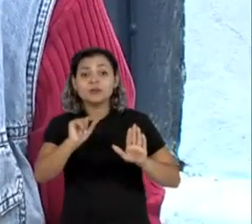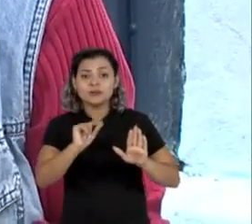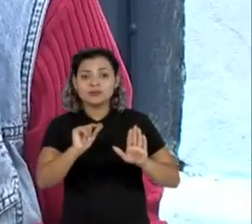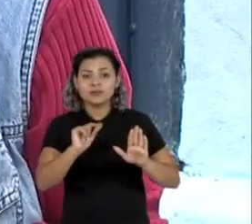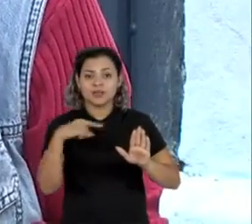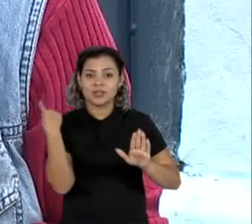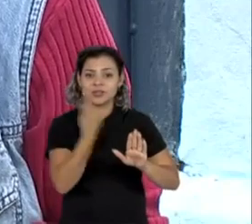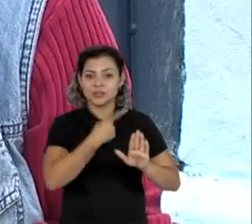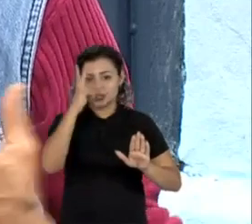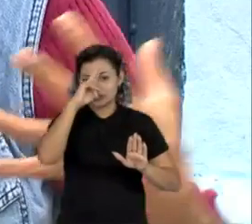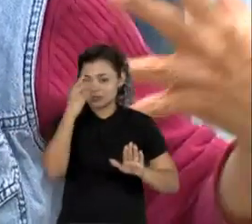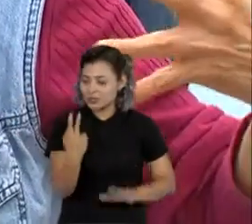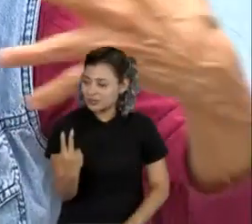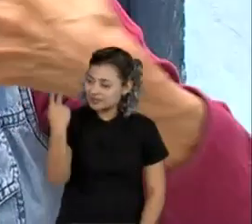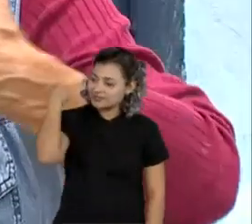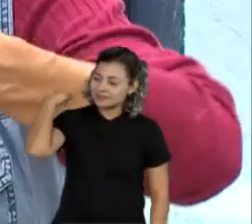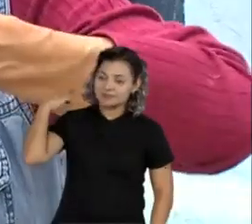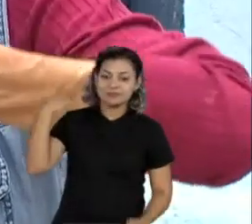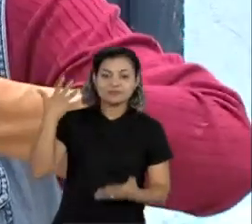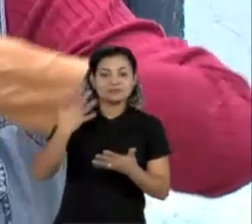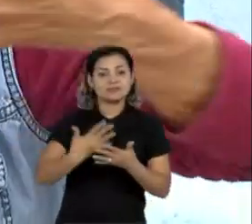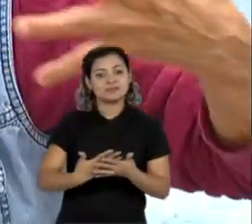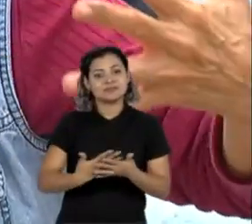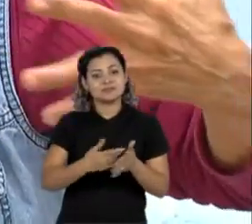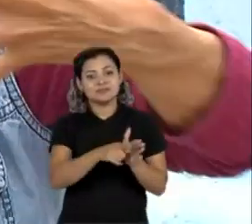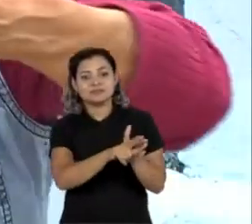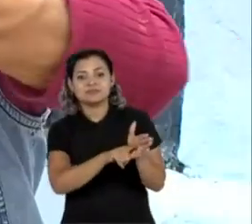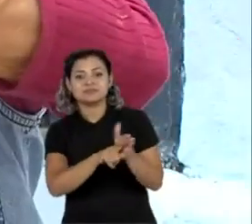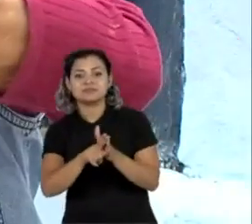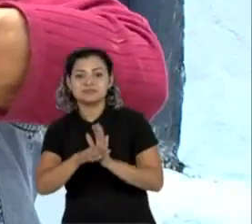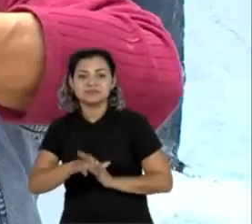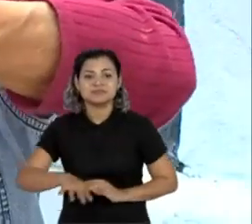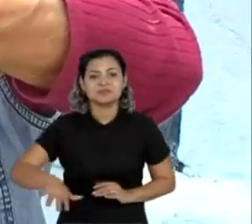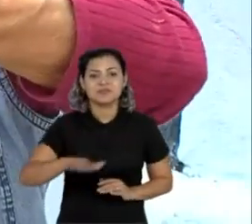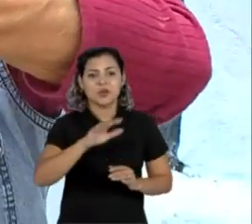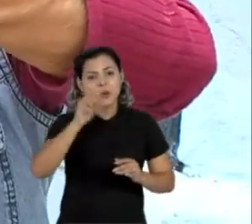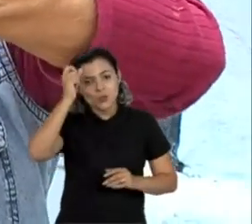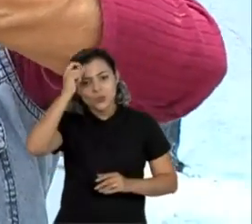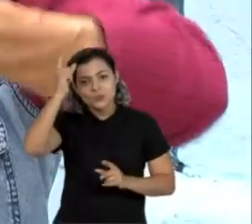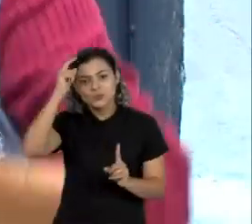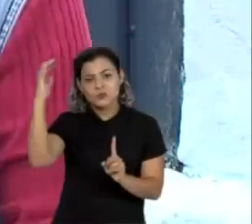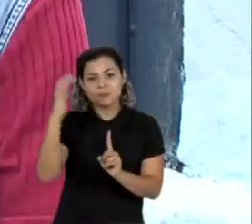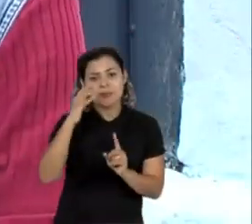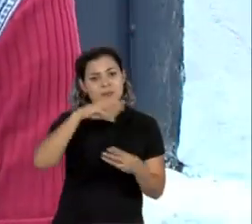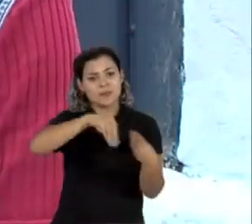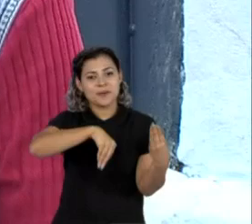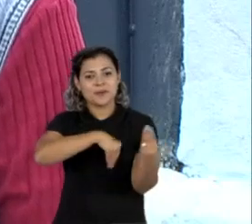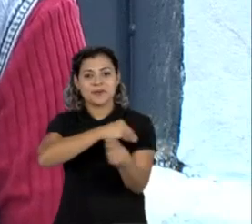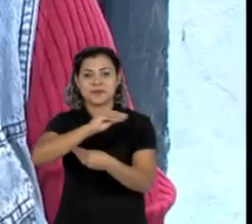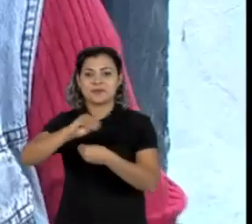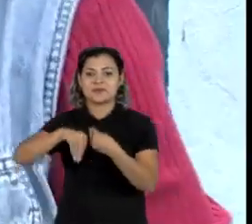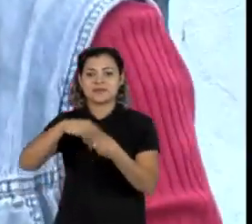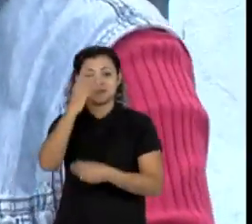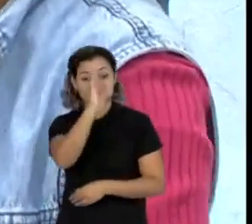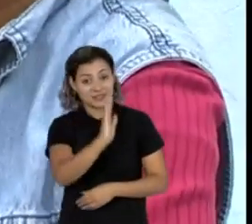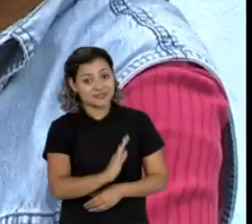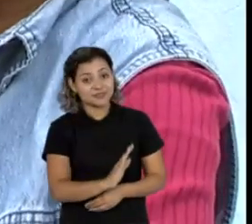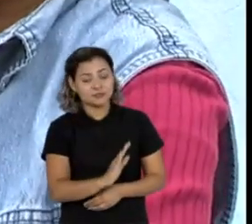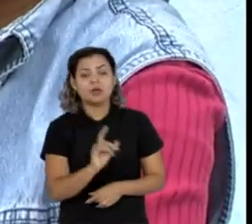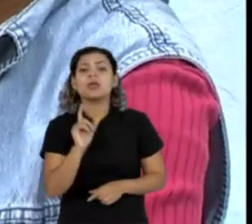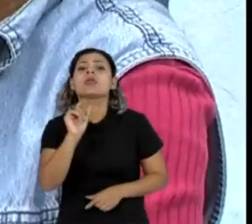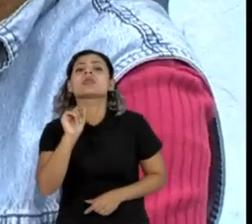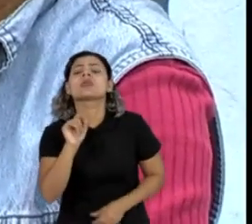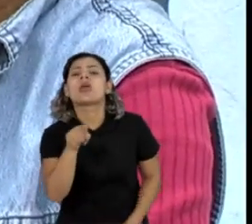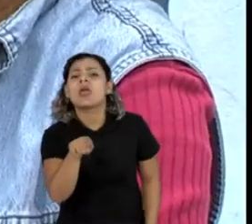respeito à nossa história, aos arquétipos de todas as culturas que se juntaram nesse país. Quem foi que